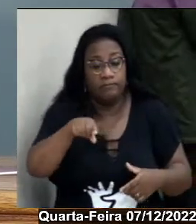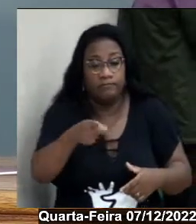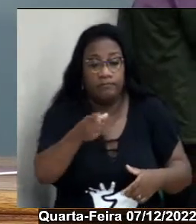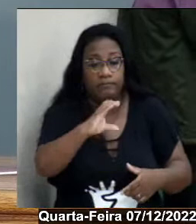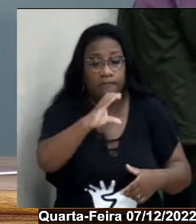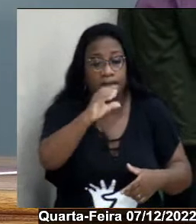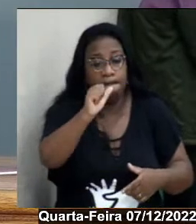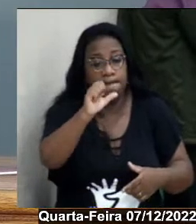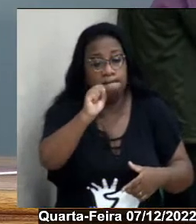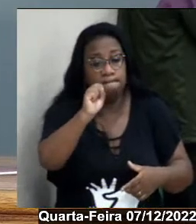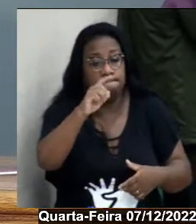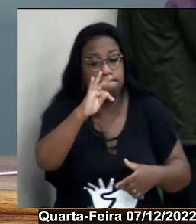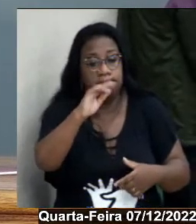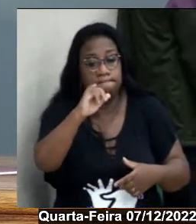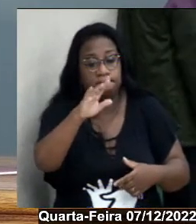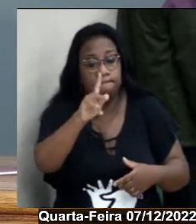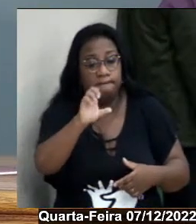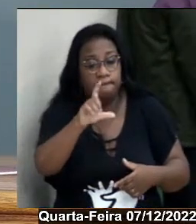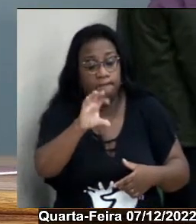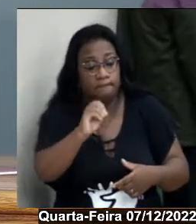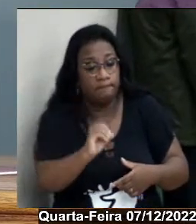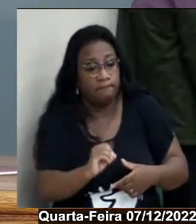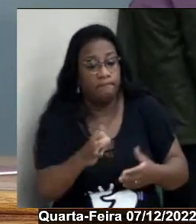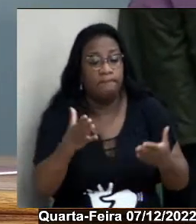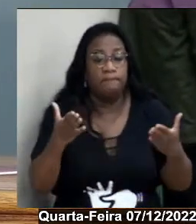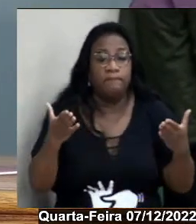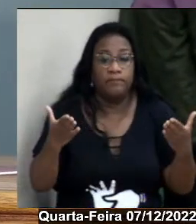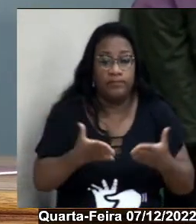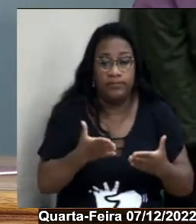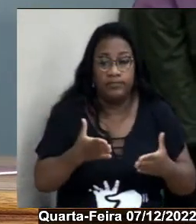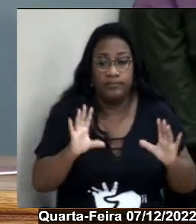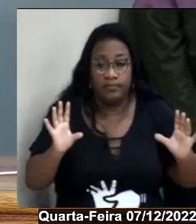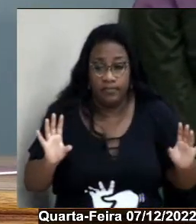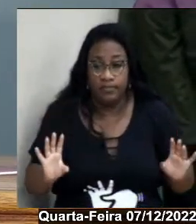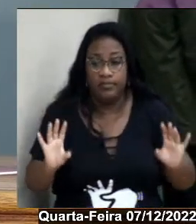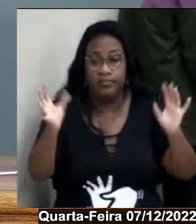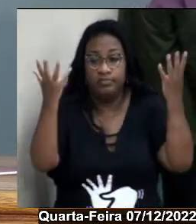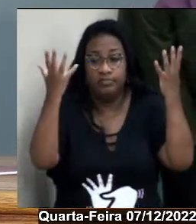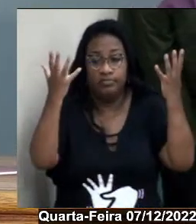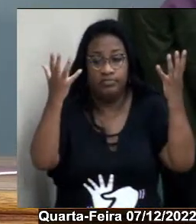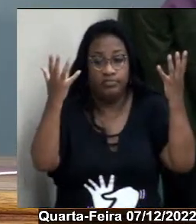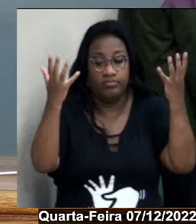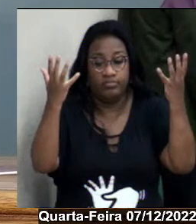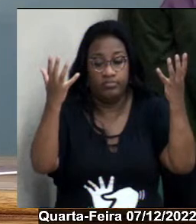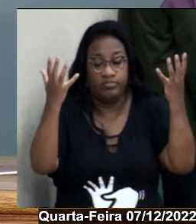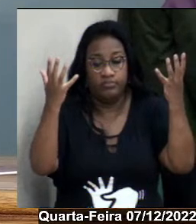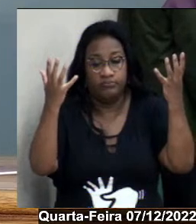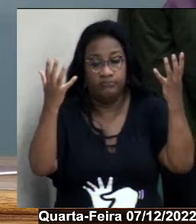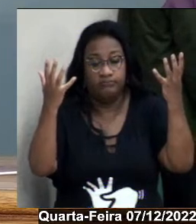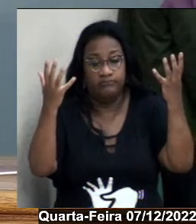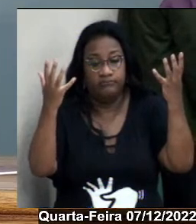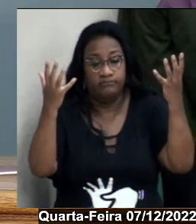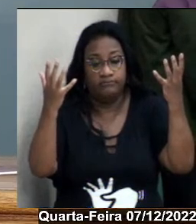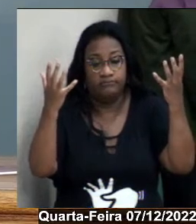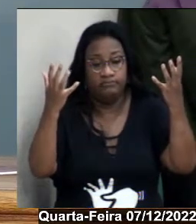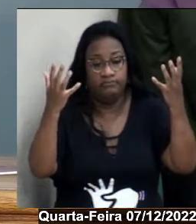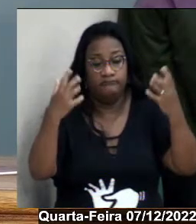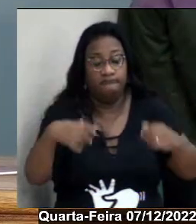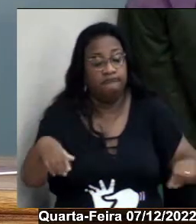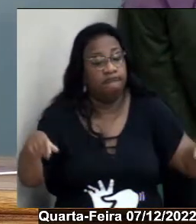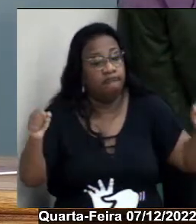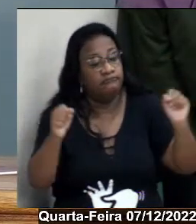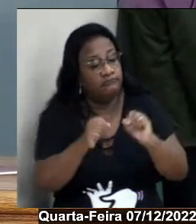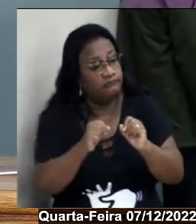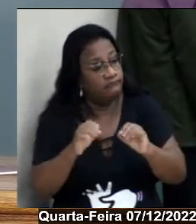que a gente faz essa festa, não é uma festa política. Eu sempre falo que essa festa nossa é a realização Bobileu e